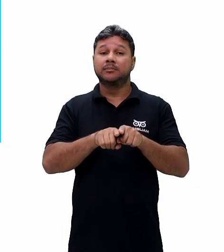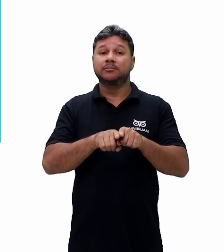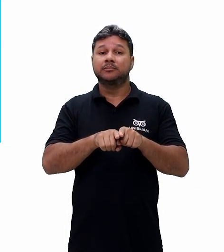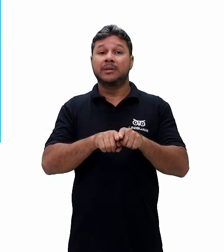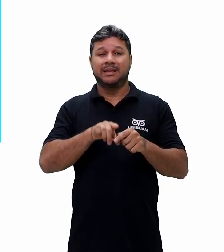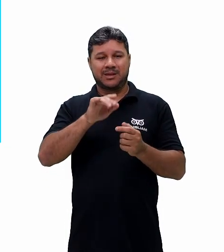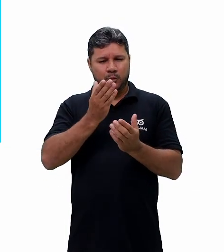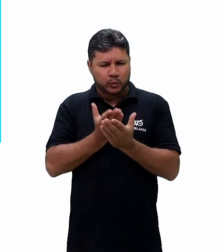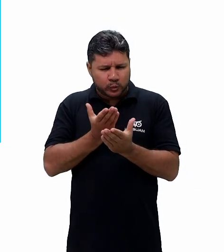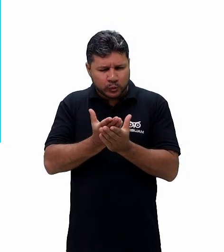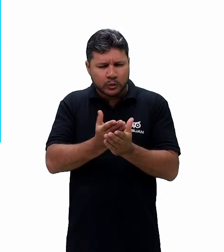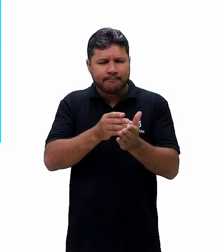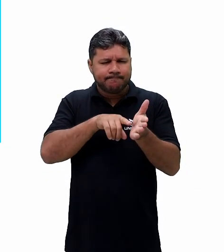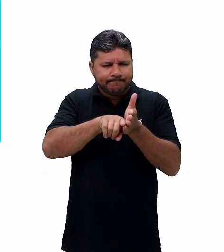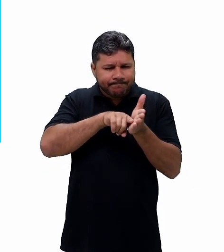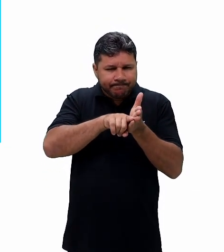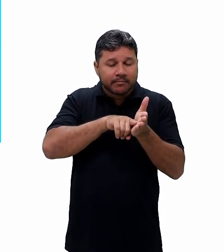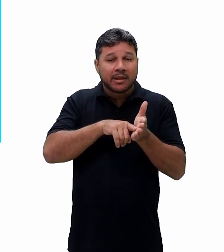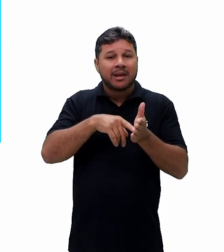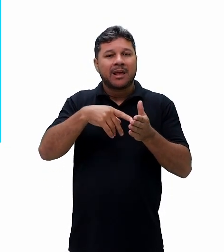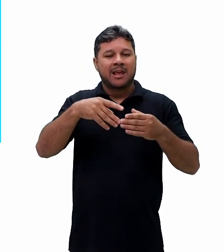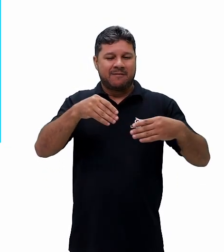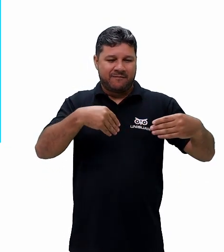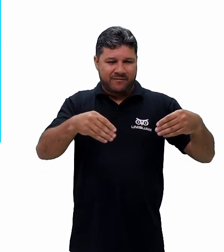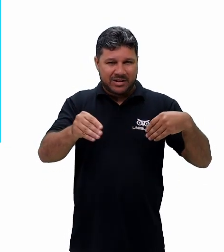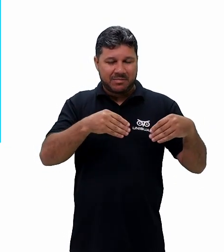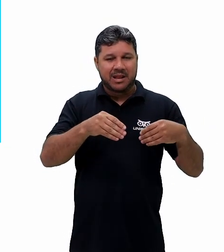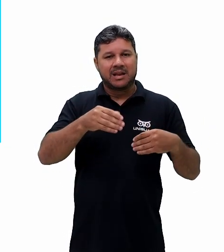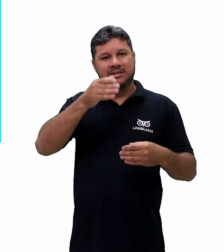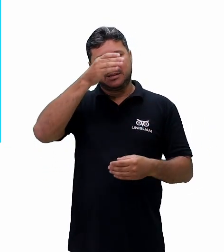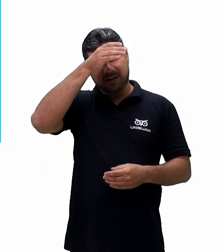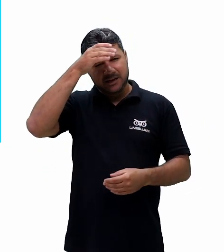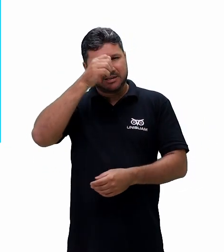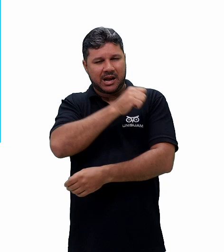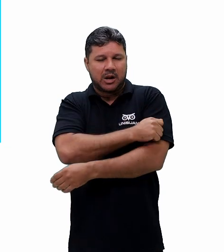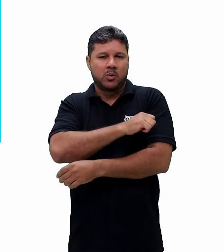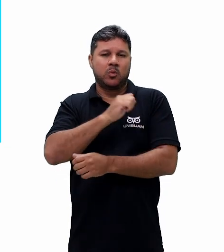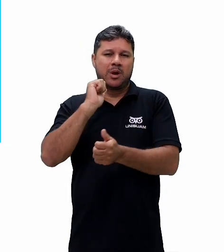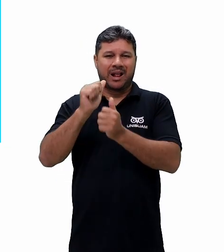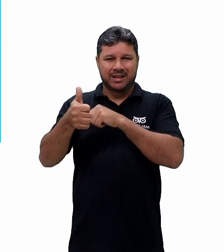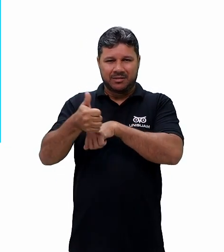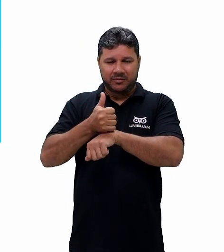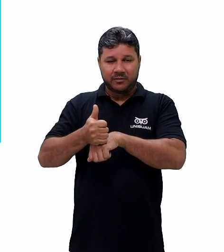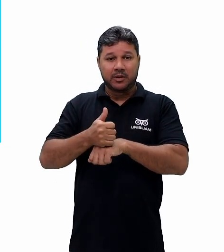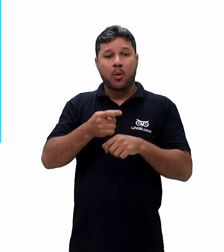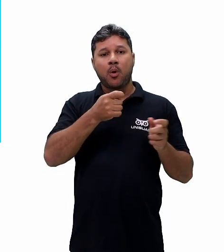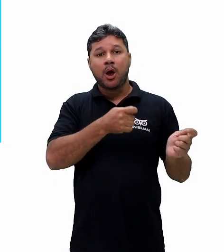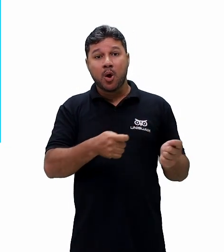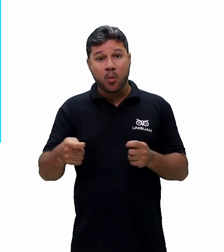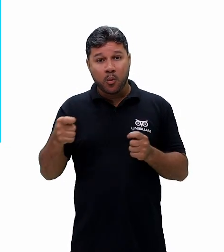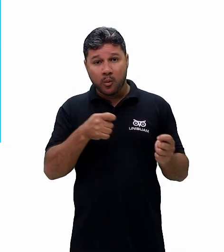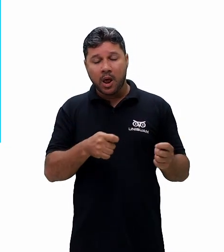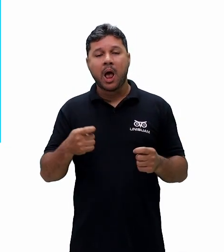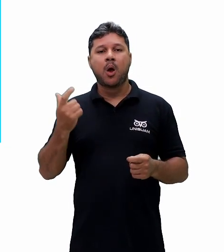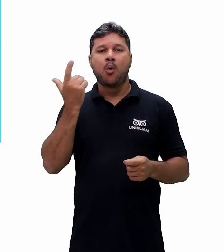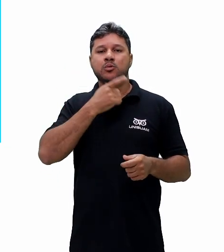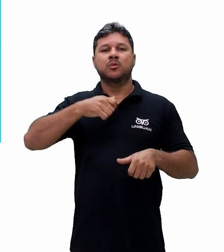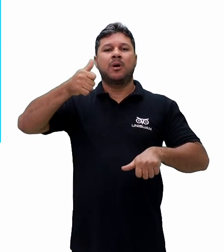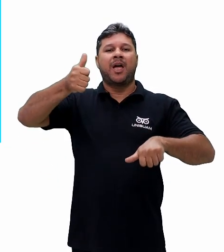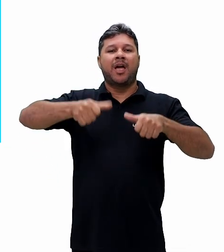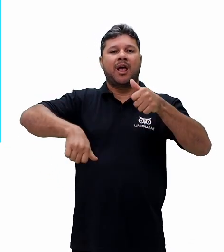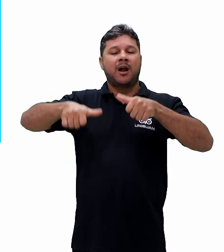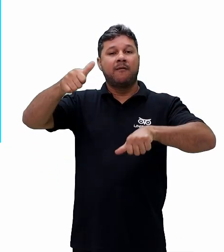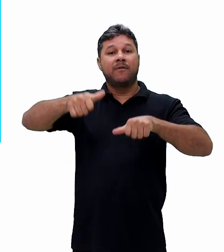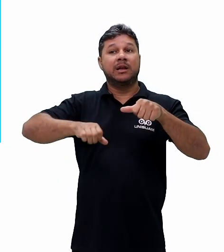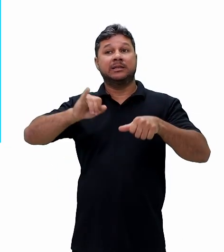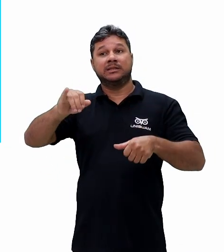E, por último, se eu meço a flexibilidade do meu aluno, cliente ou atleta de forma regular, eu